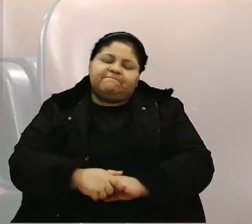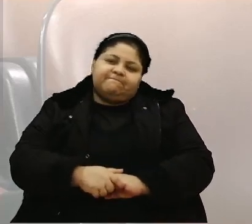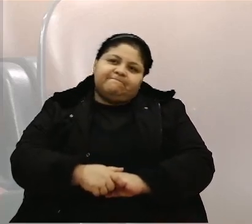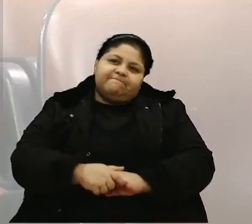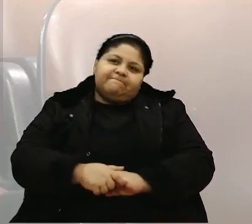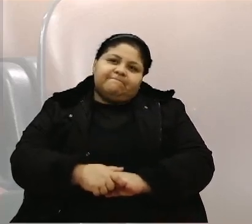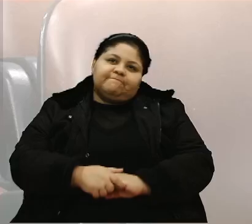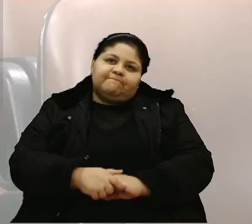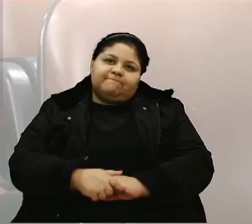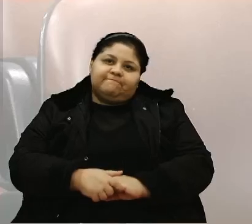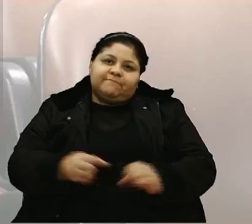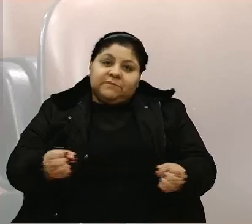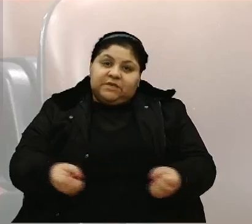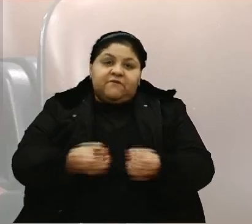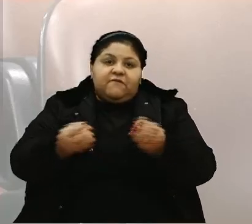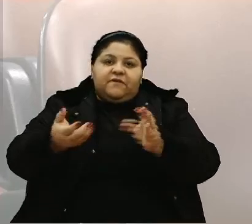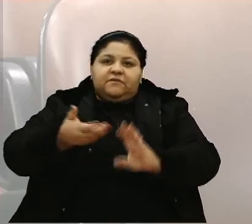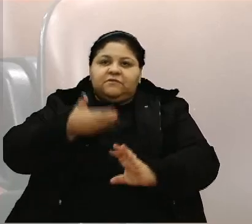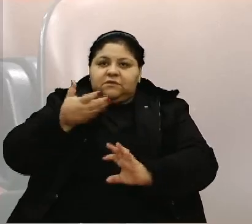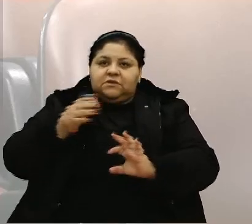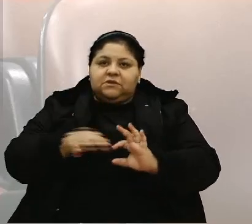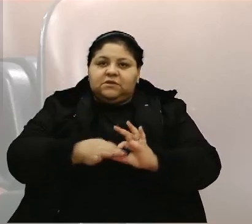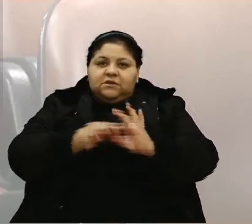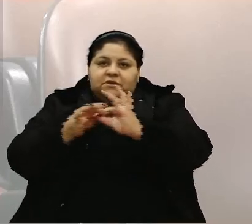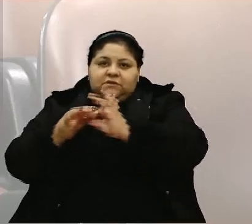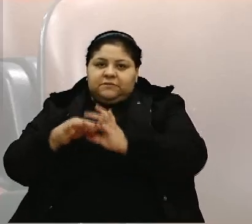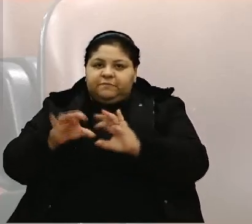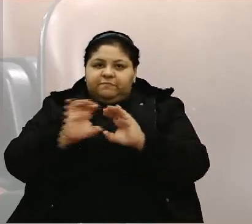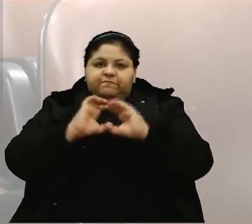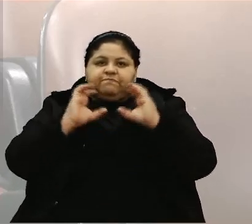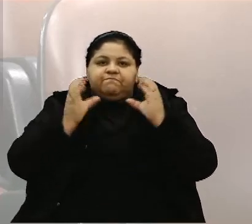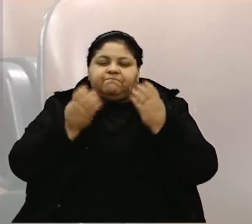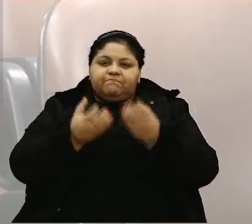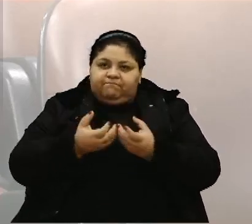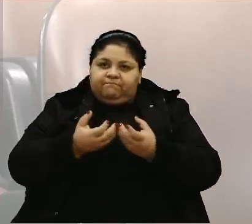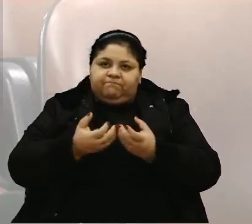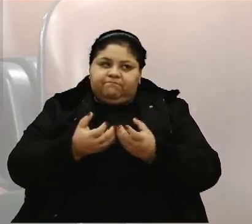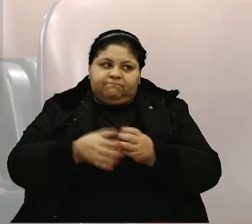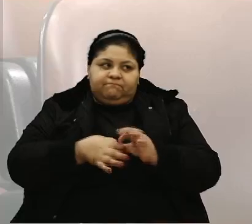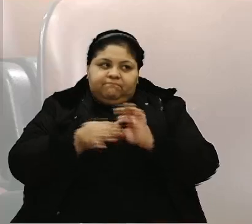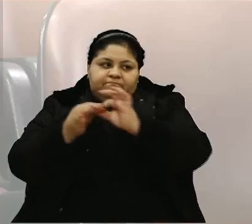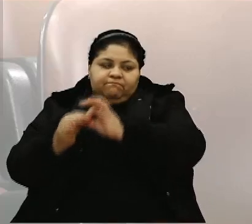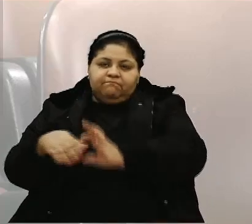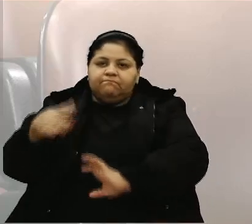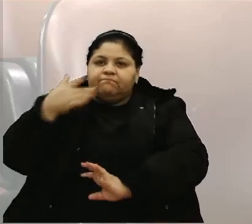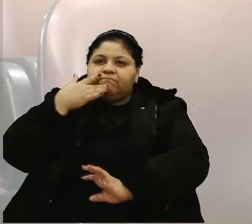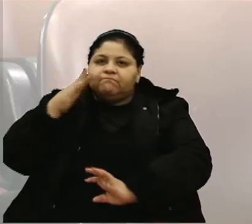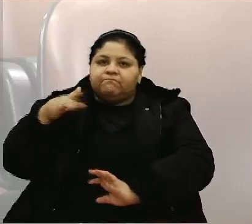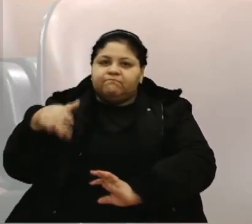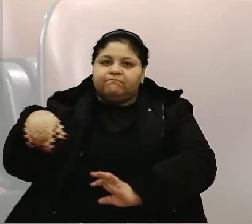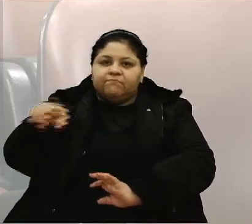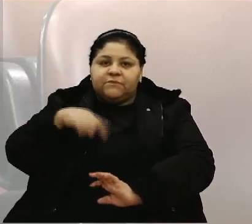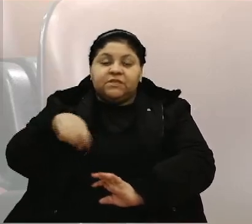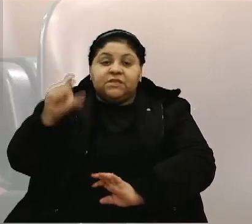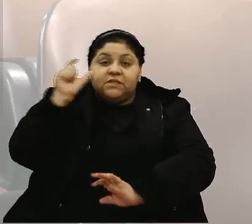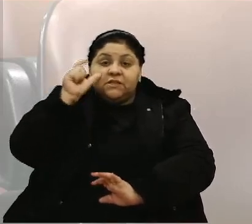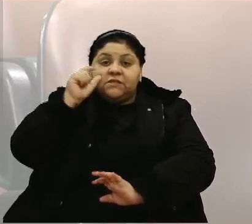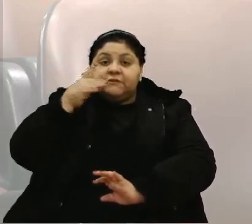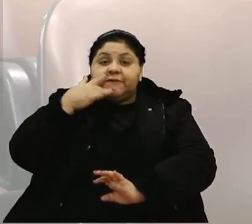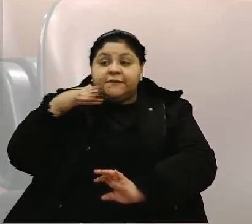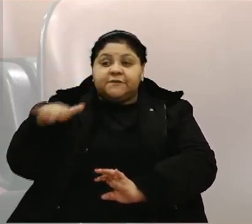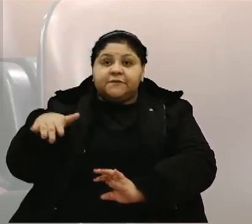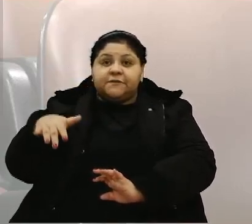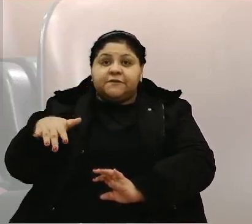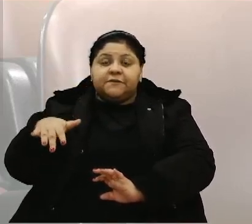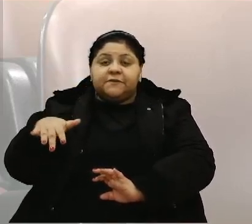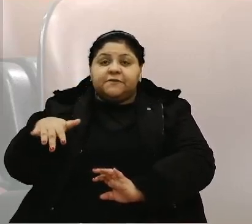de Natal, ele une a comunidade, une as crianças. A gente vai ver as crianças se dizendo adeus,